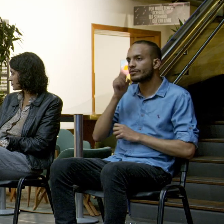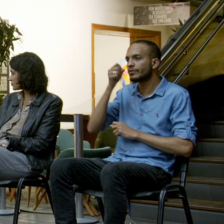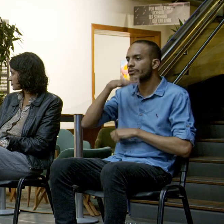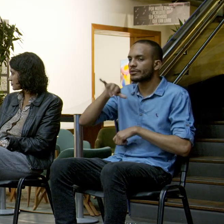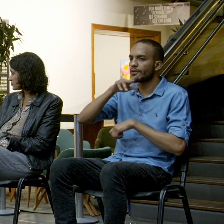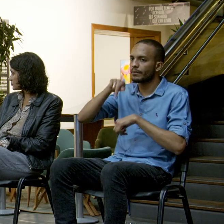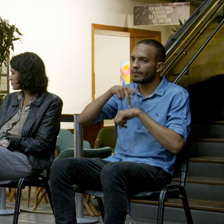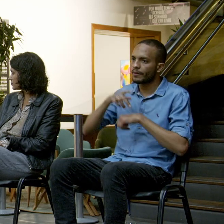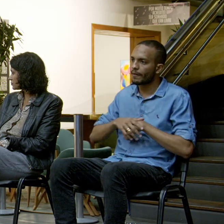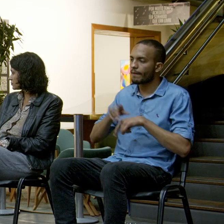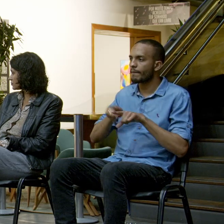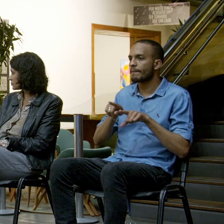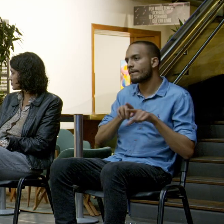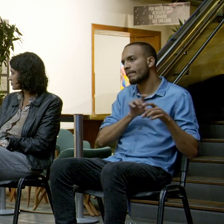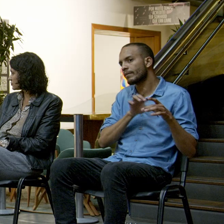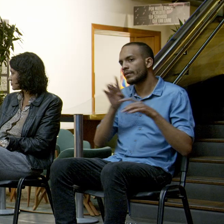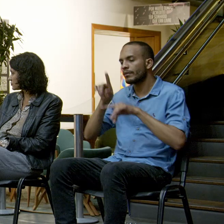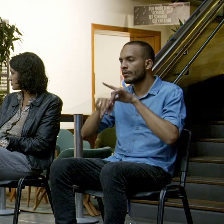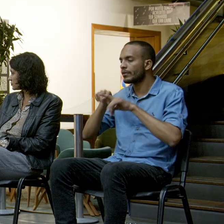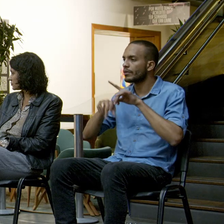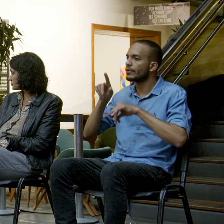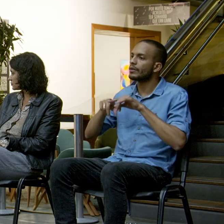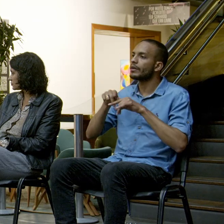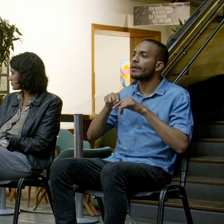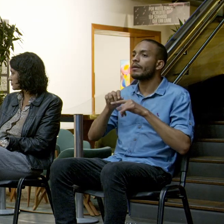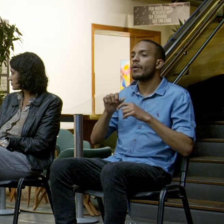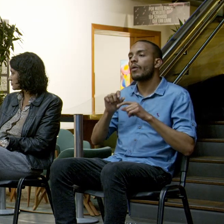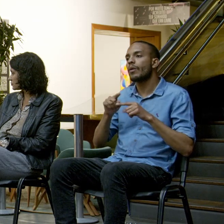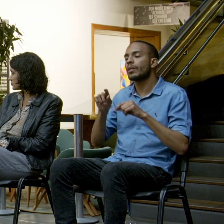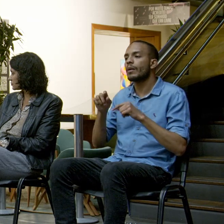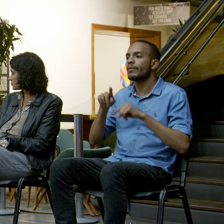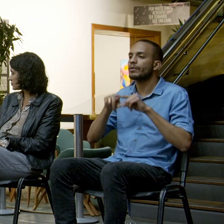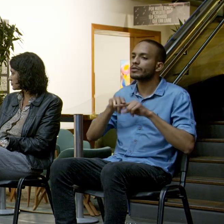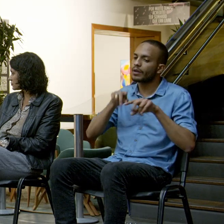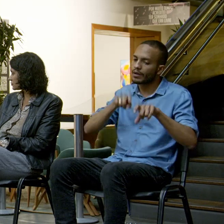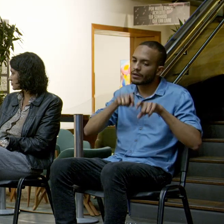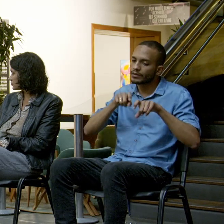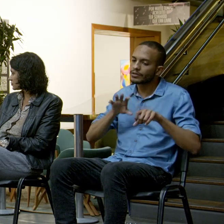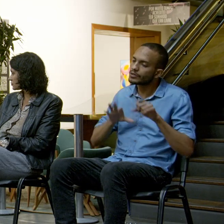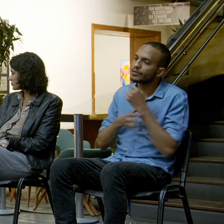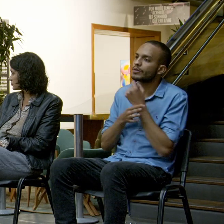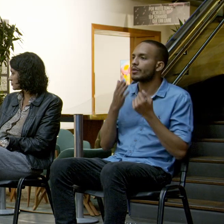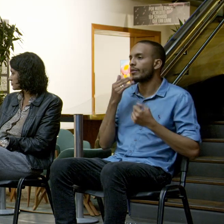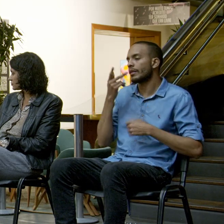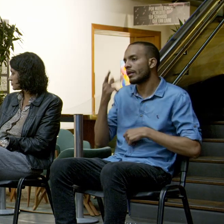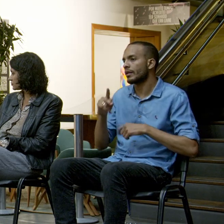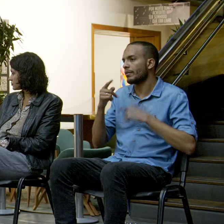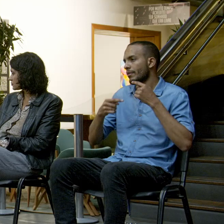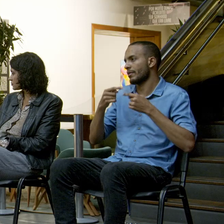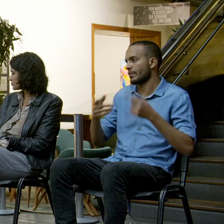em commodities para exportação, no lugar de políticas agrícolas voltadas para a segurança alimentar da